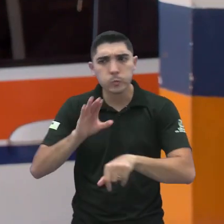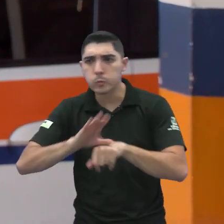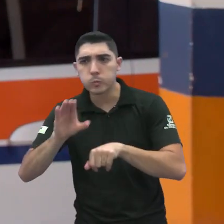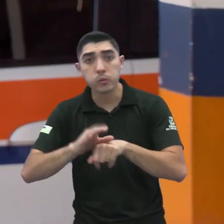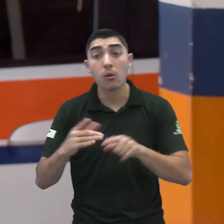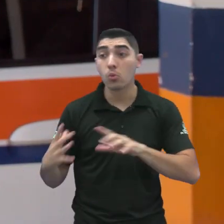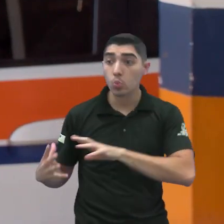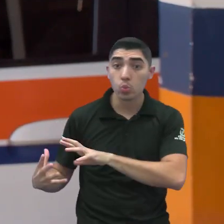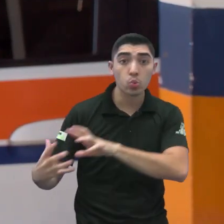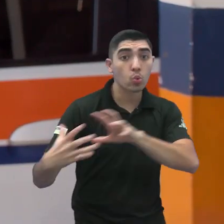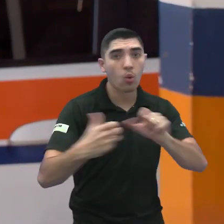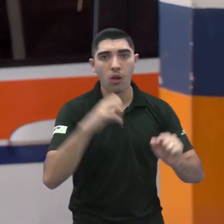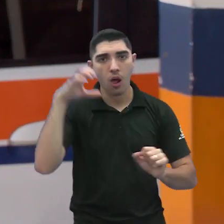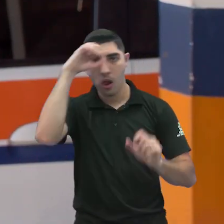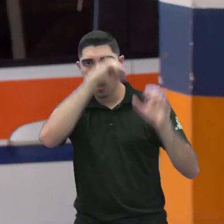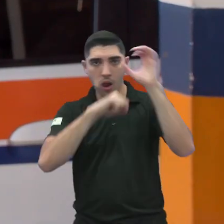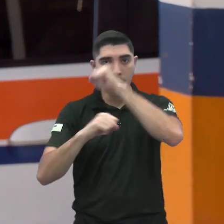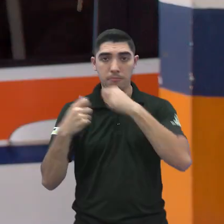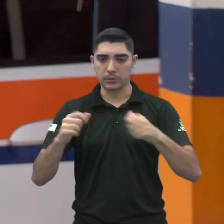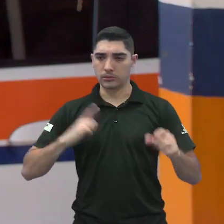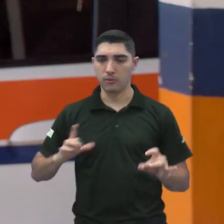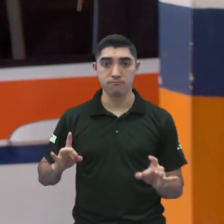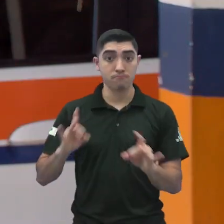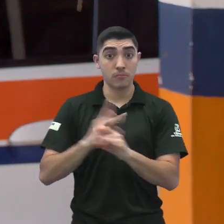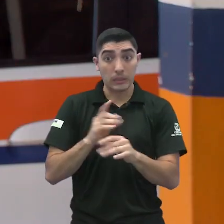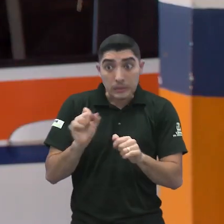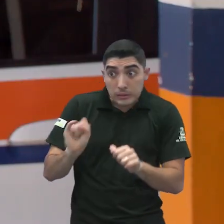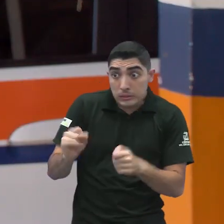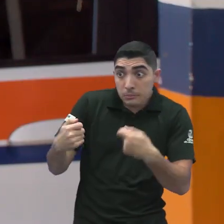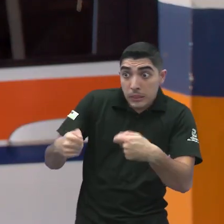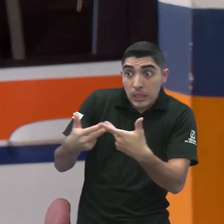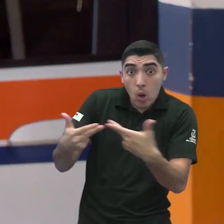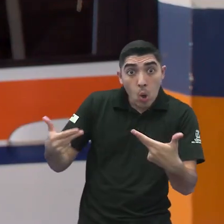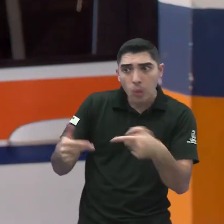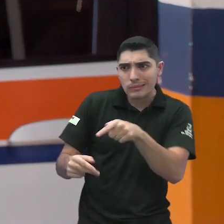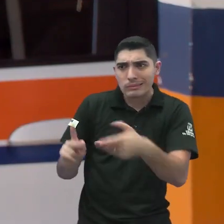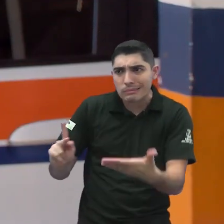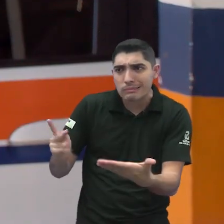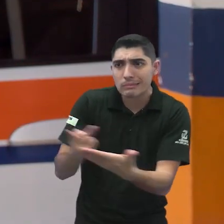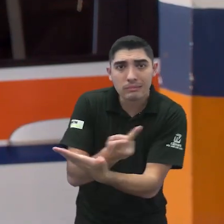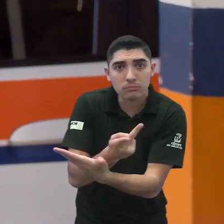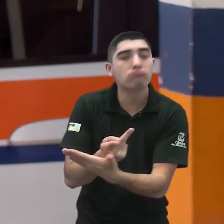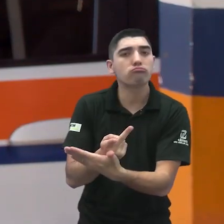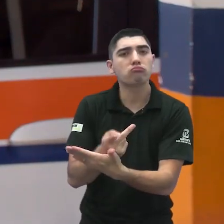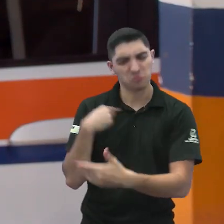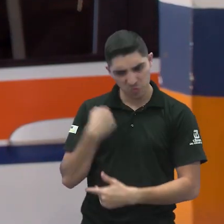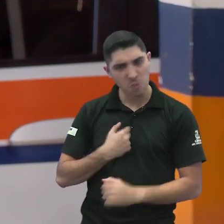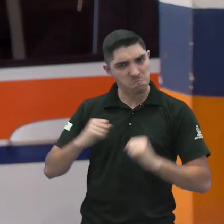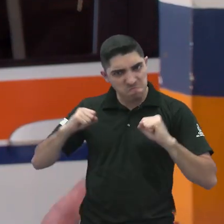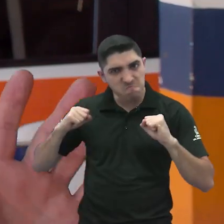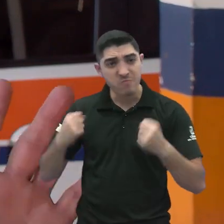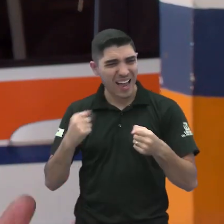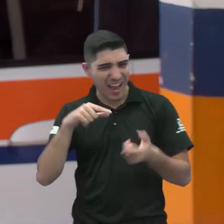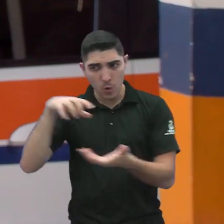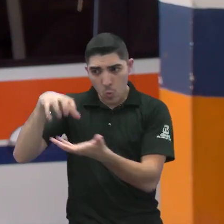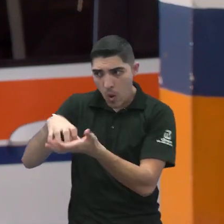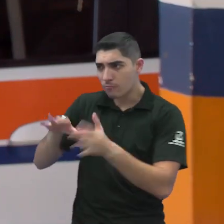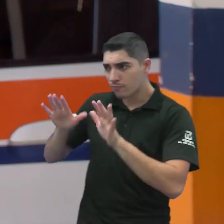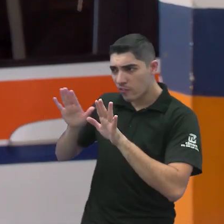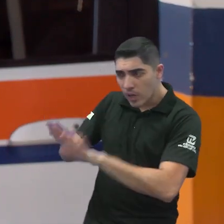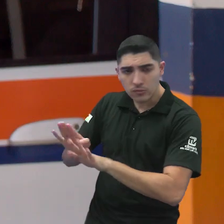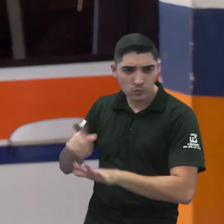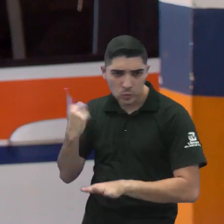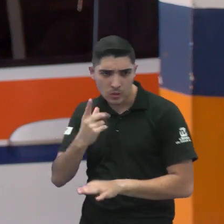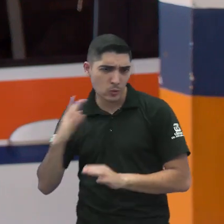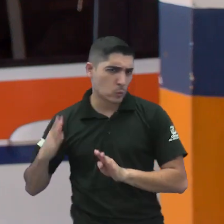tempo todo, e para que todos estejam preparados. Se precisar de uma ocorrência de grande proporção, a gente fecha a